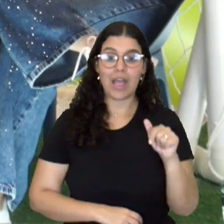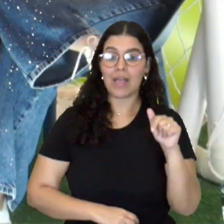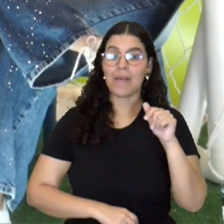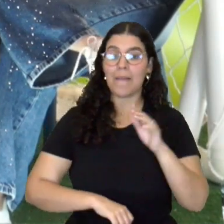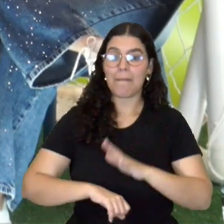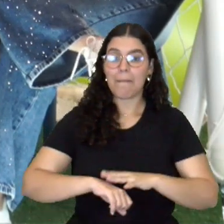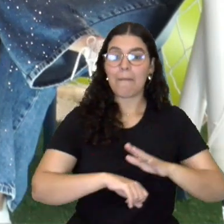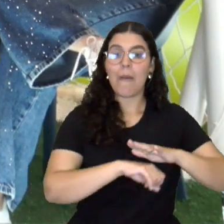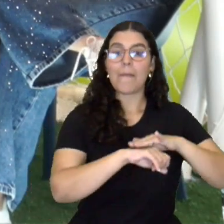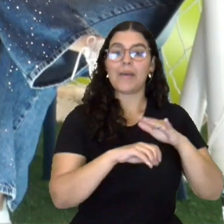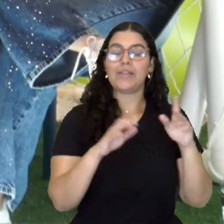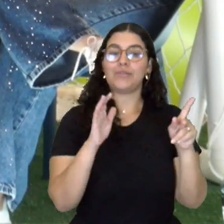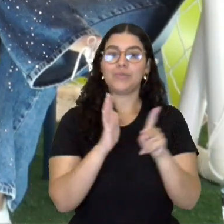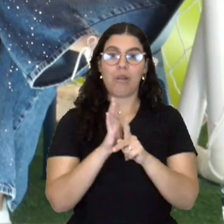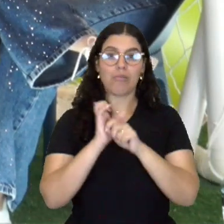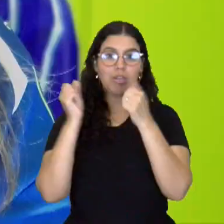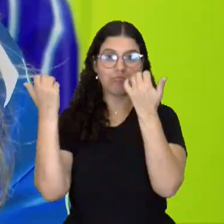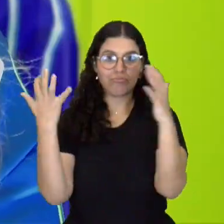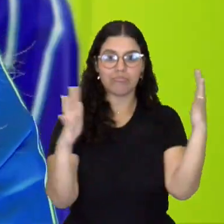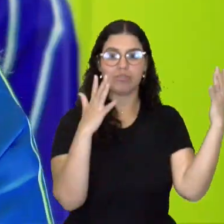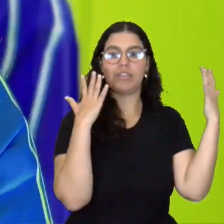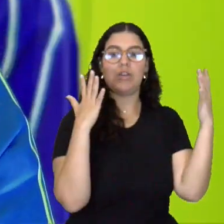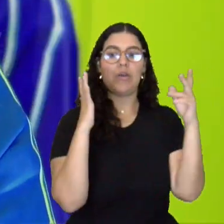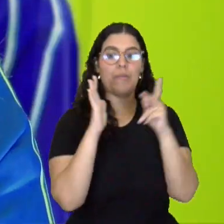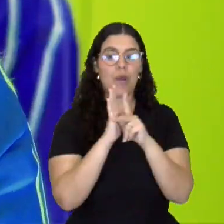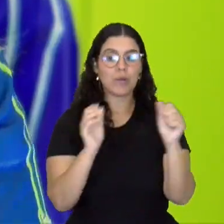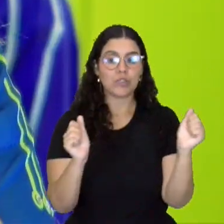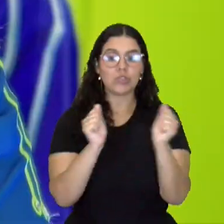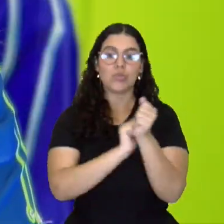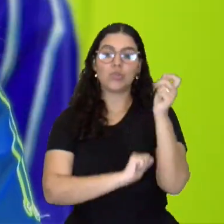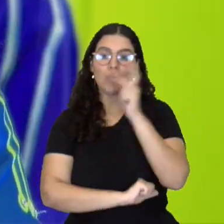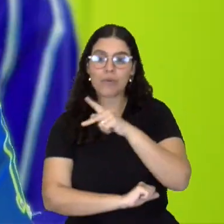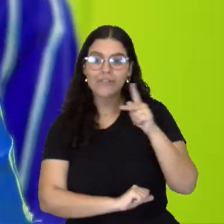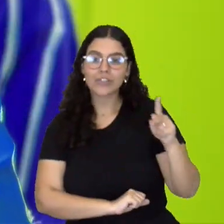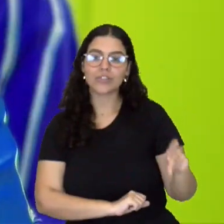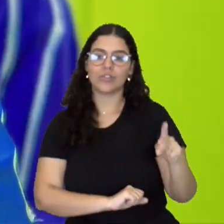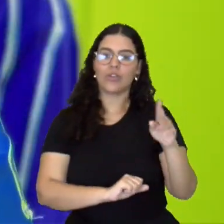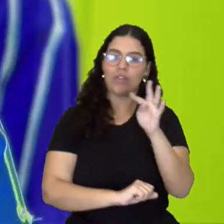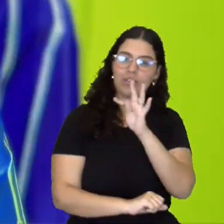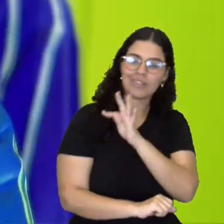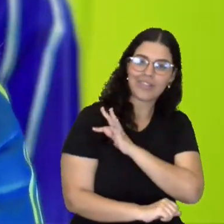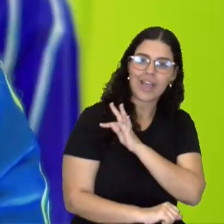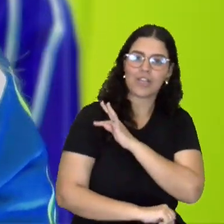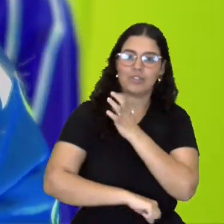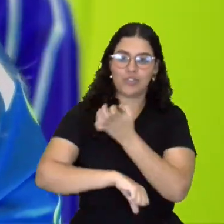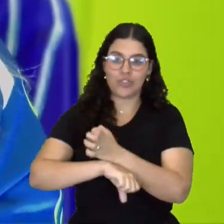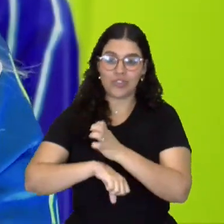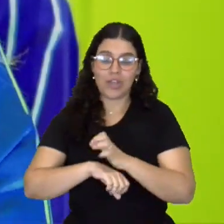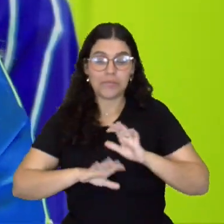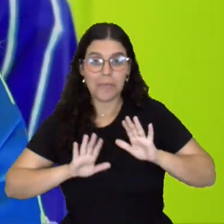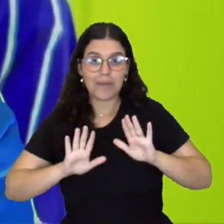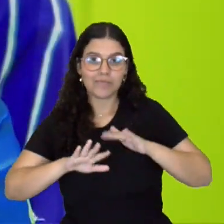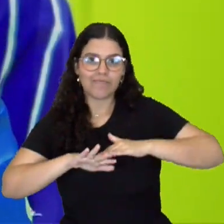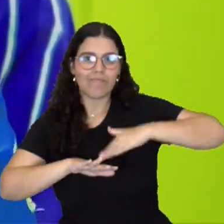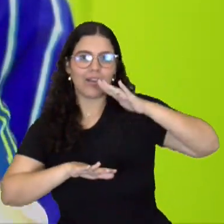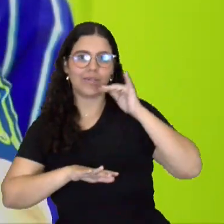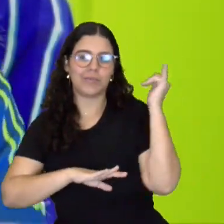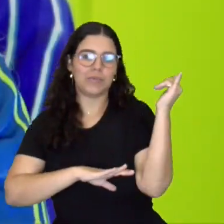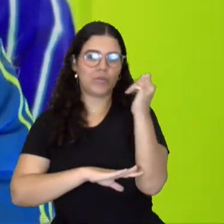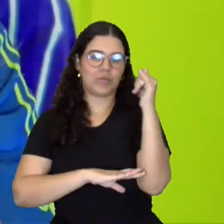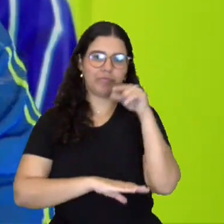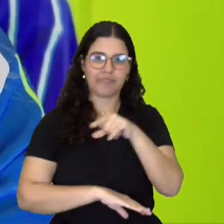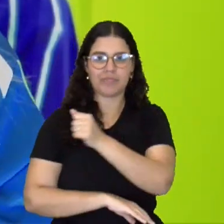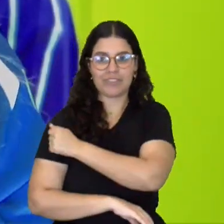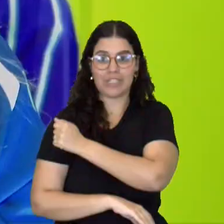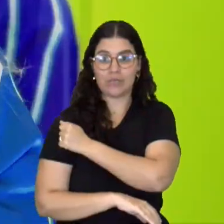os professores, com os técnicos, com os nossos estagiários e principalmente com os nossos estudantes, que a gente está